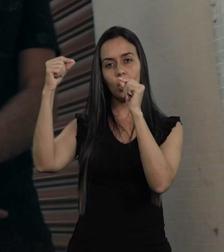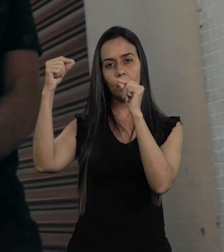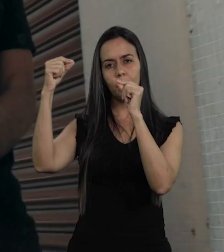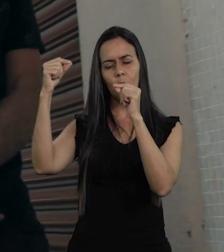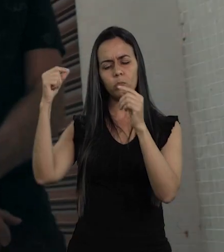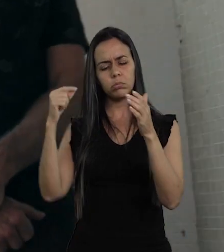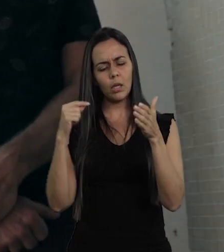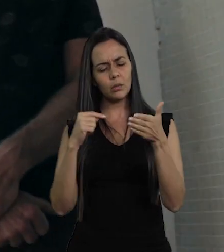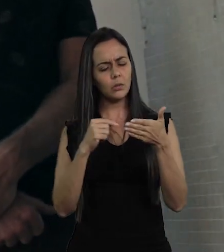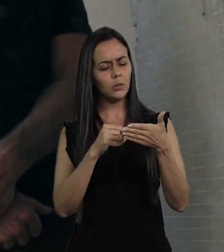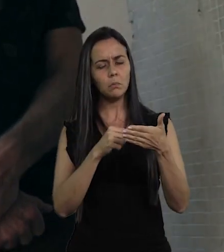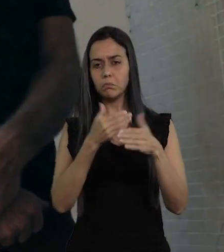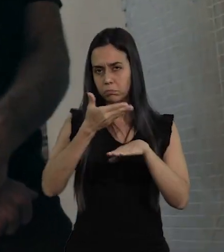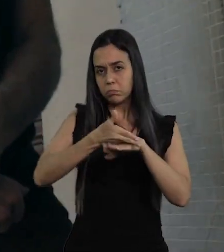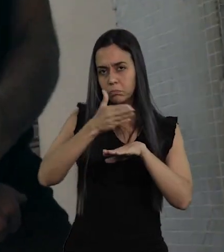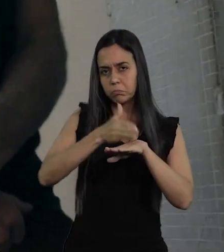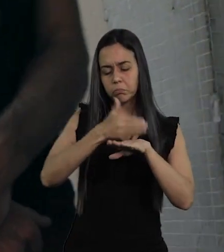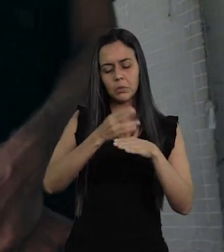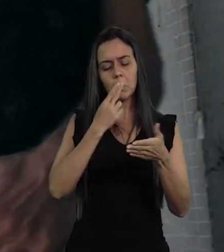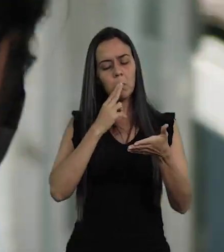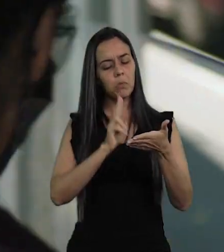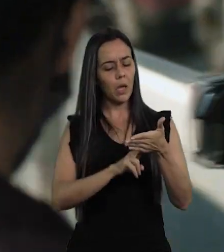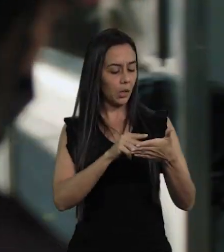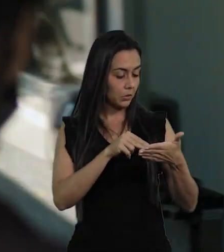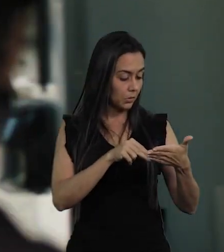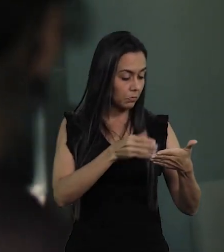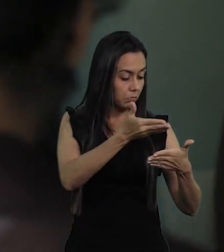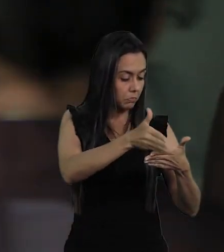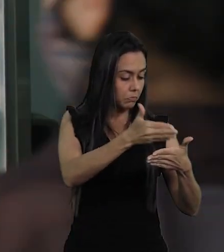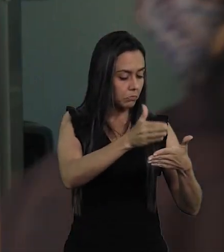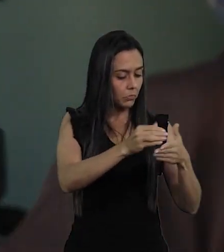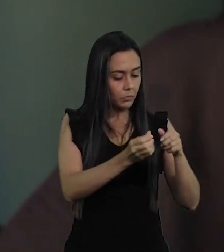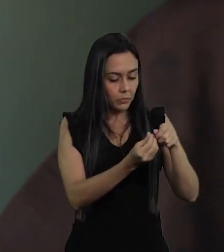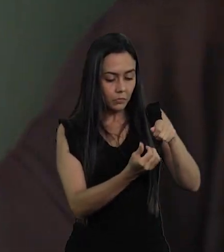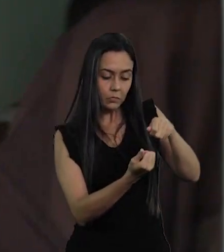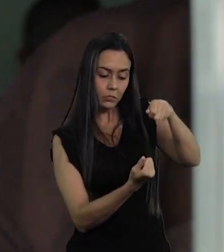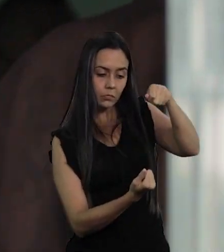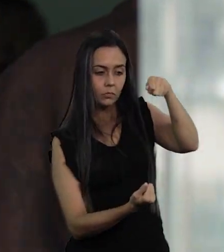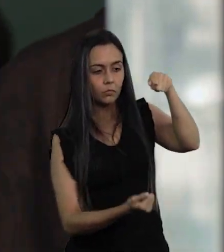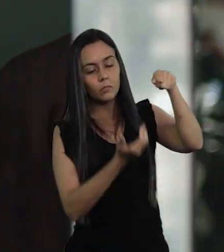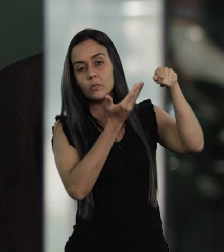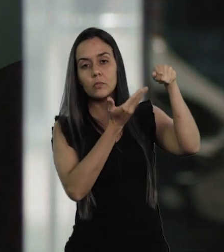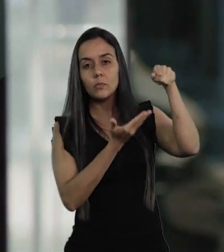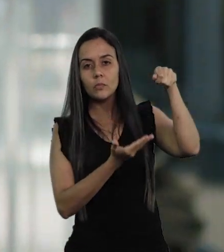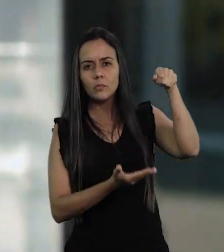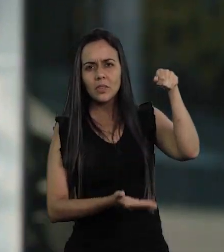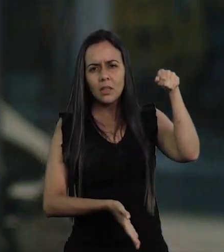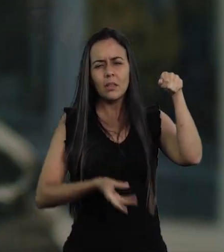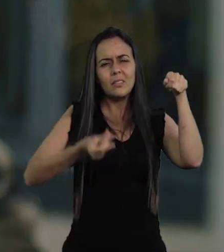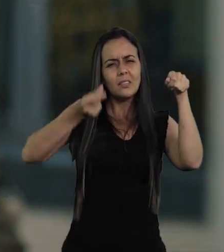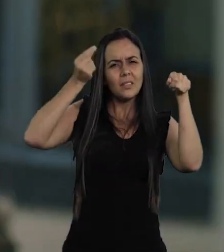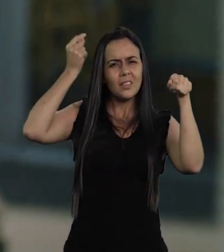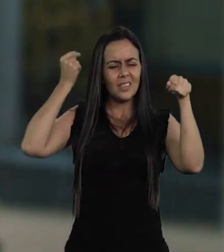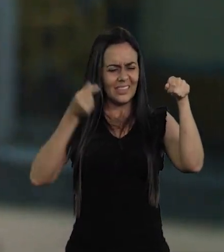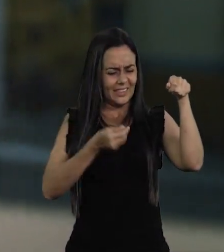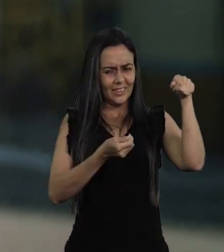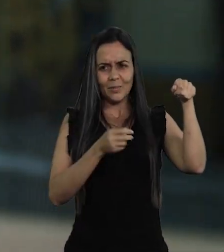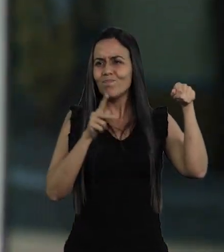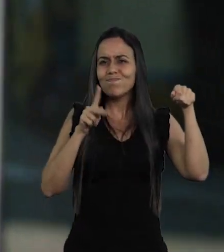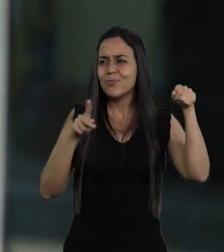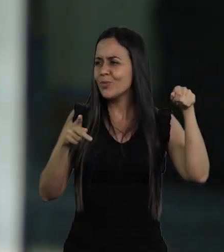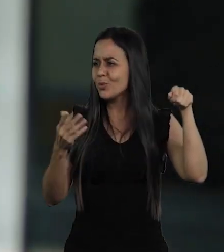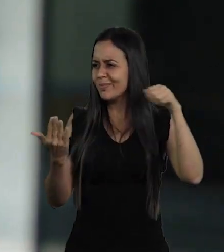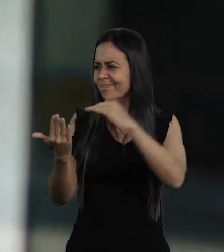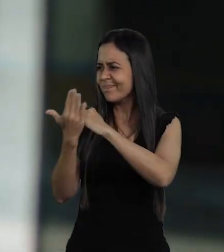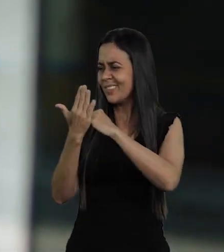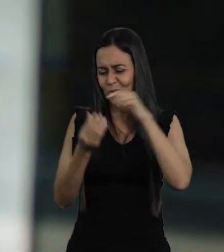carta antiga, né, de séculos e séculos, um pergaminho antigo, e pede para a professora, porque ela não estava conseguindo ler aquilo